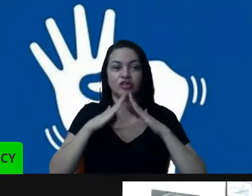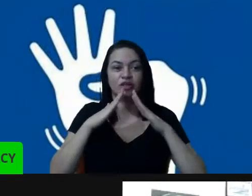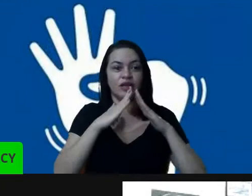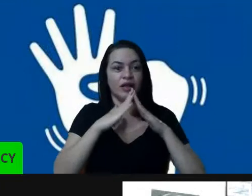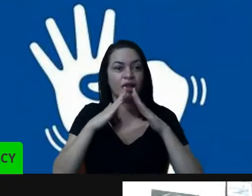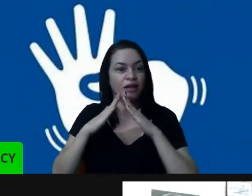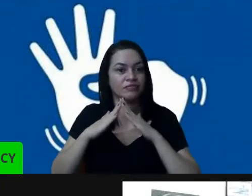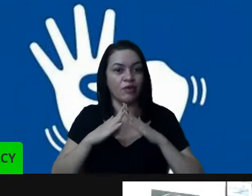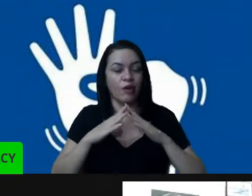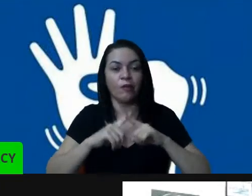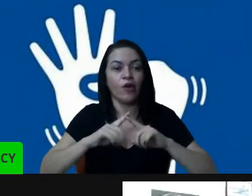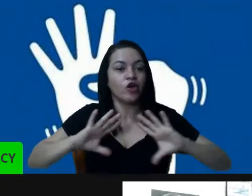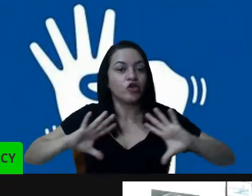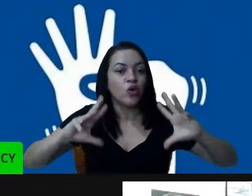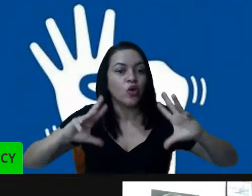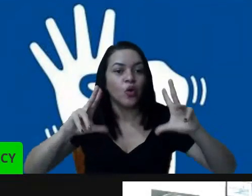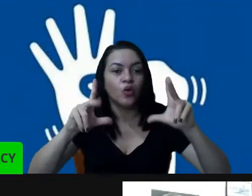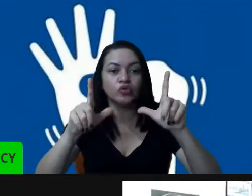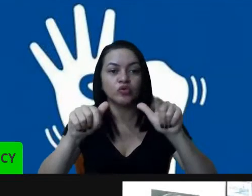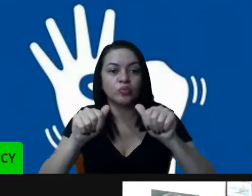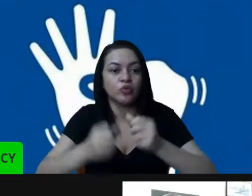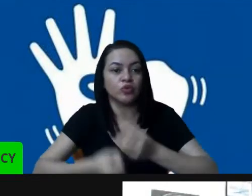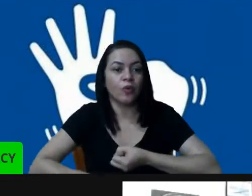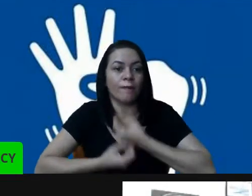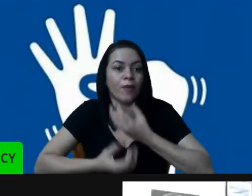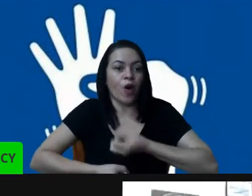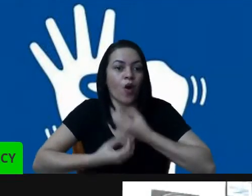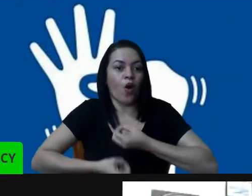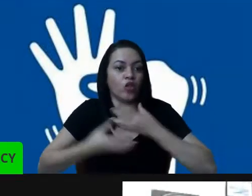somos produtores aqui em casa, graças a Deus.